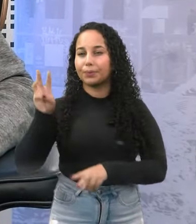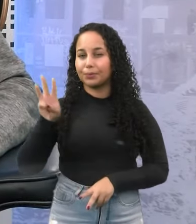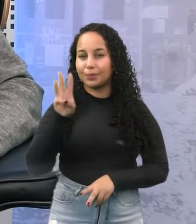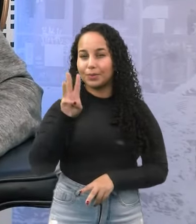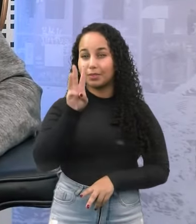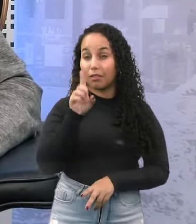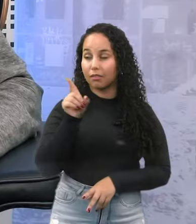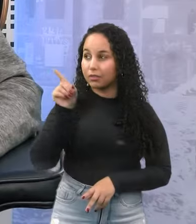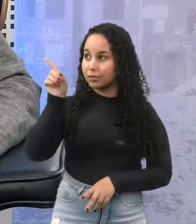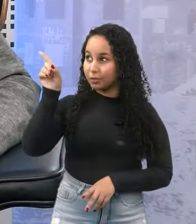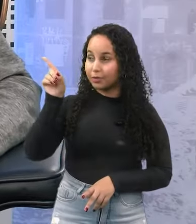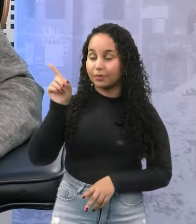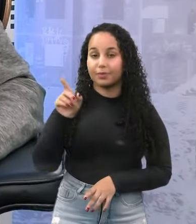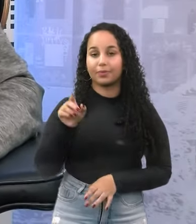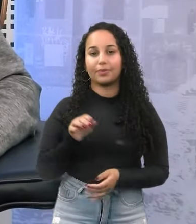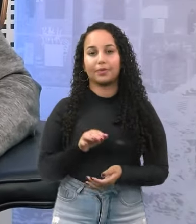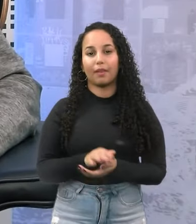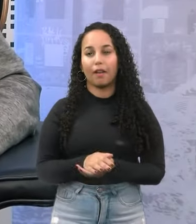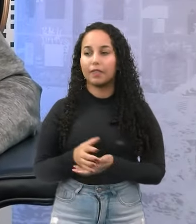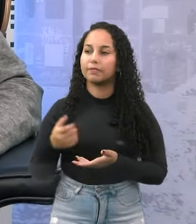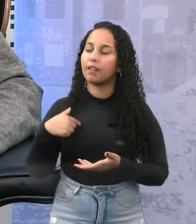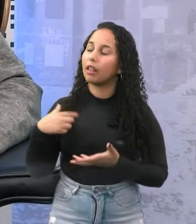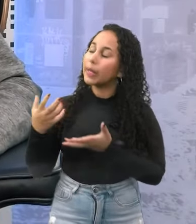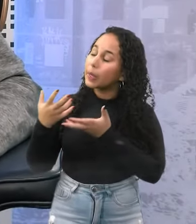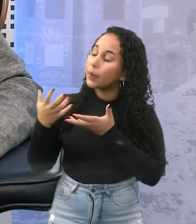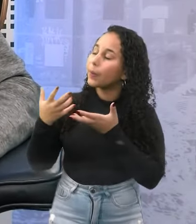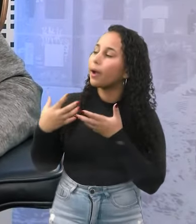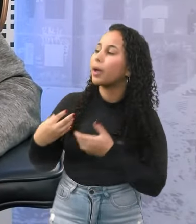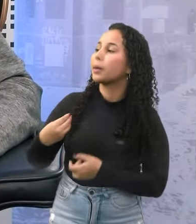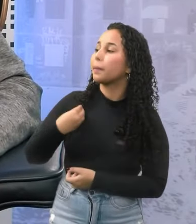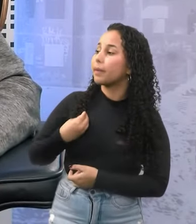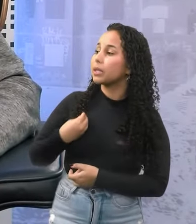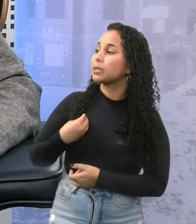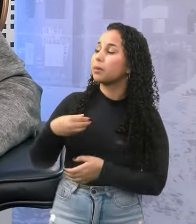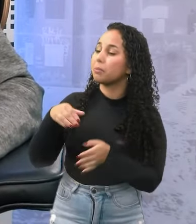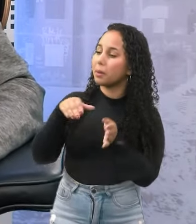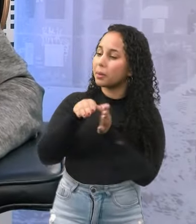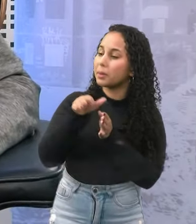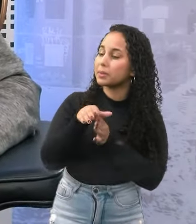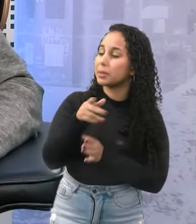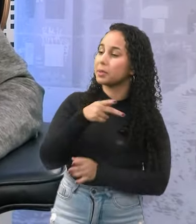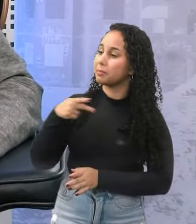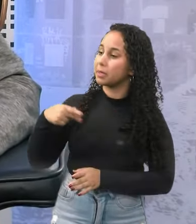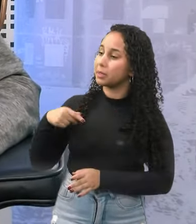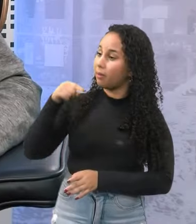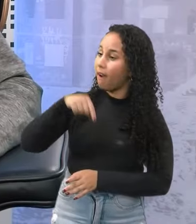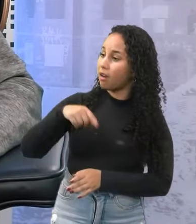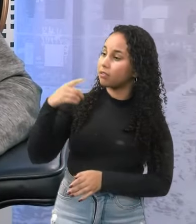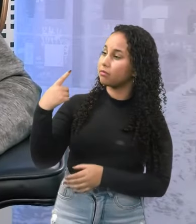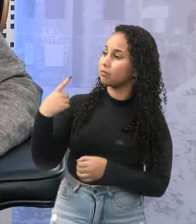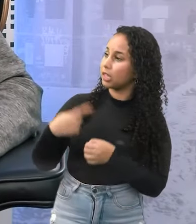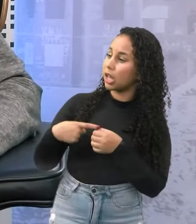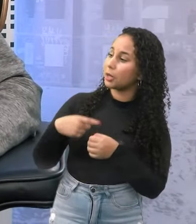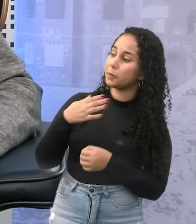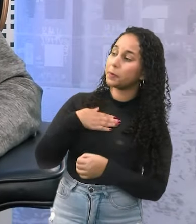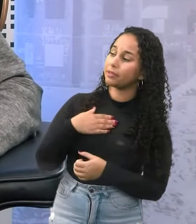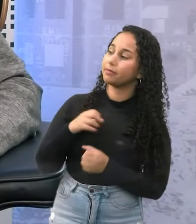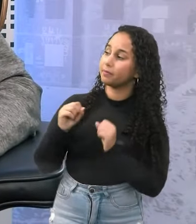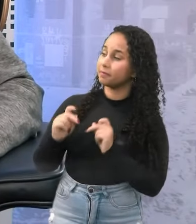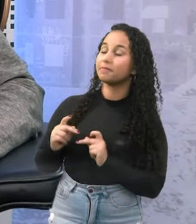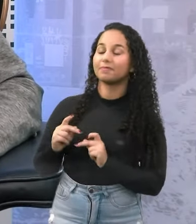Wesley Charles, que você vê aí no site do conselho. Quero organizar um conselho de pastores aqui em minha